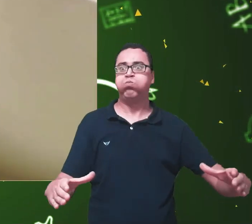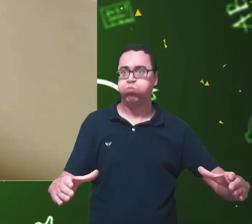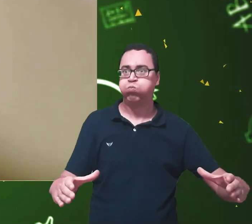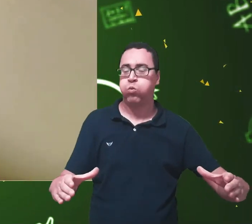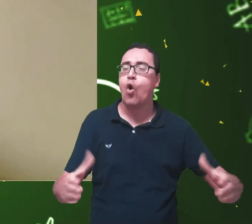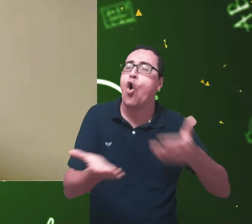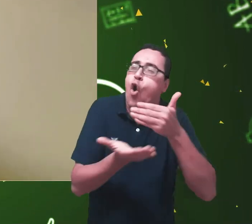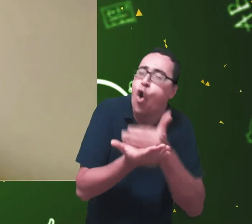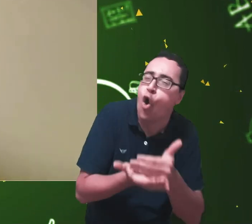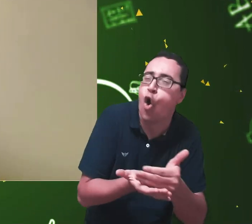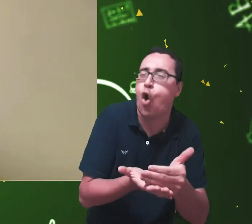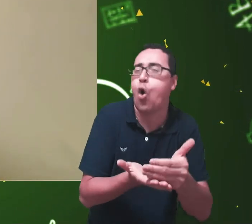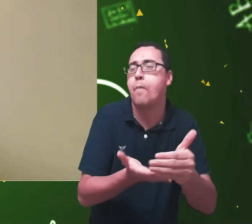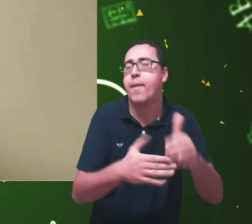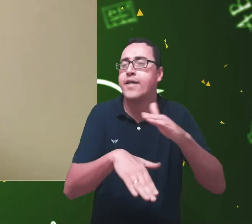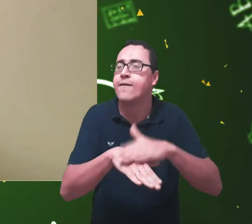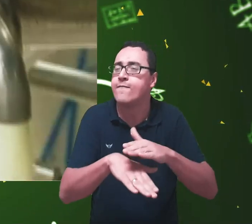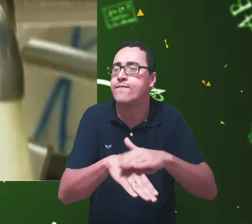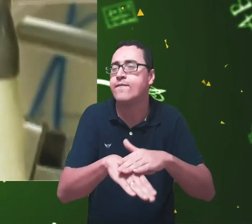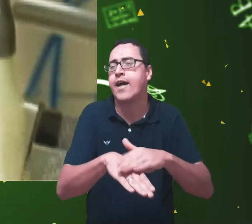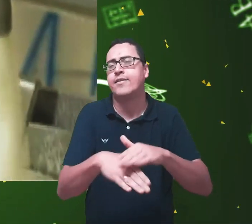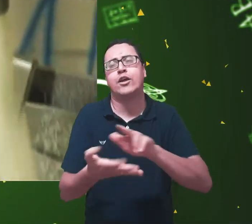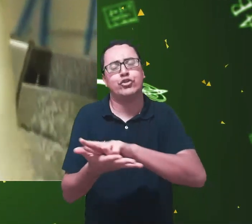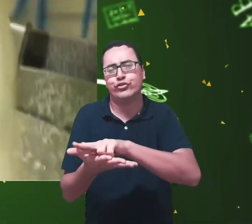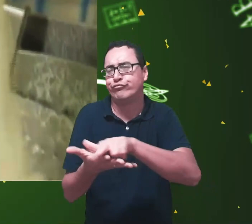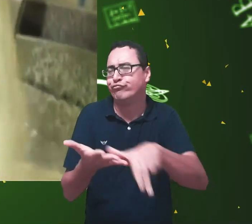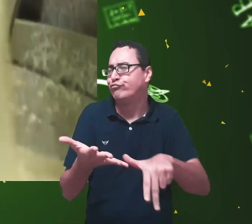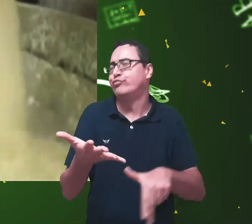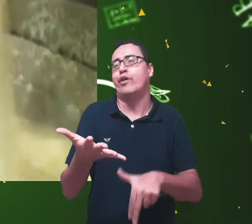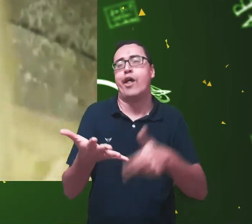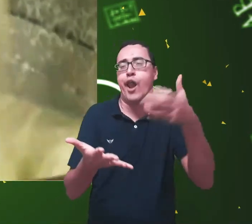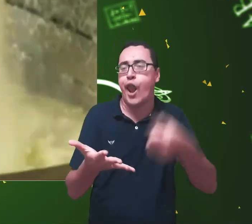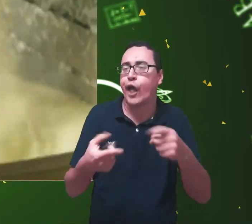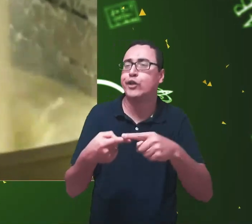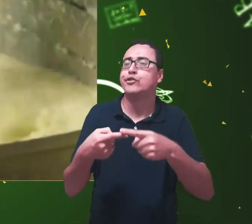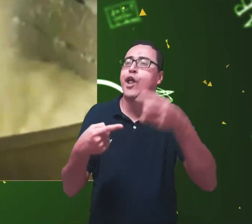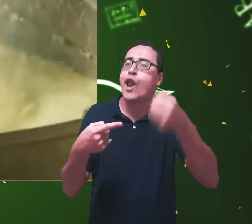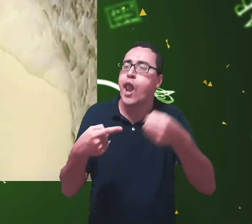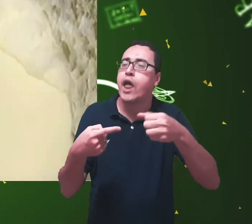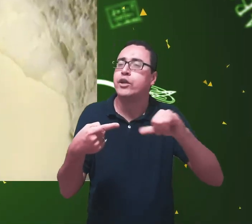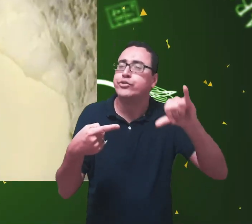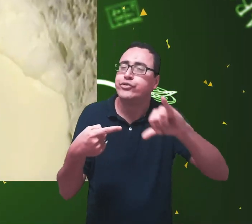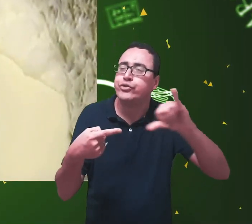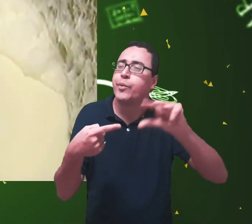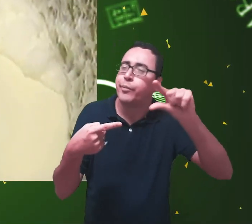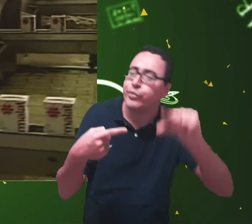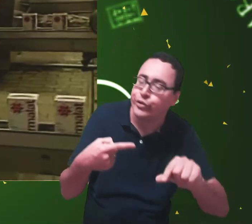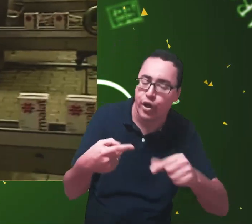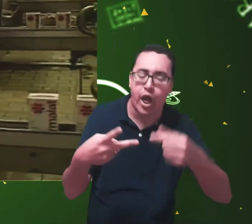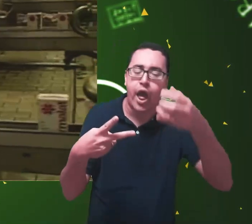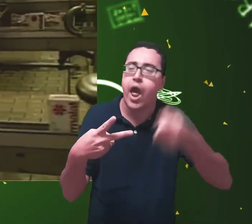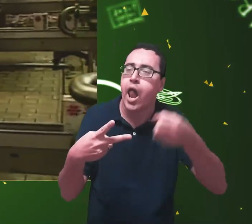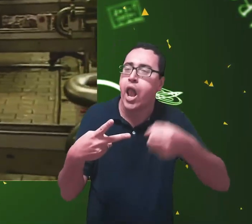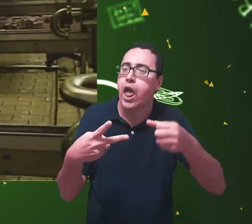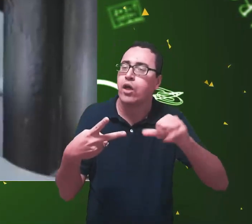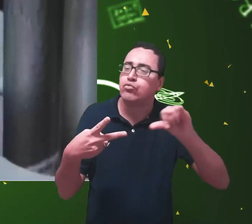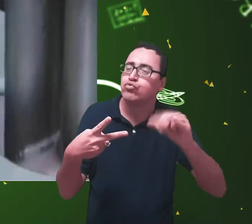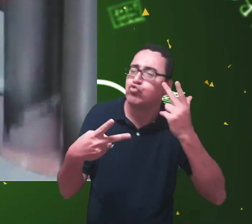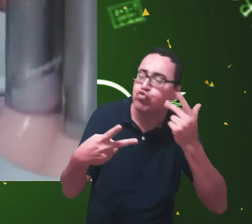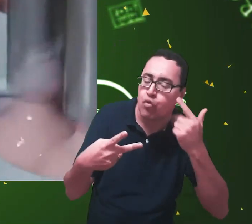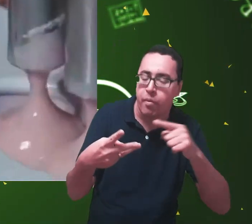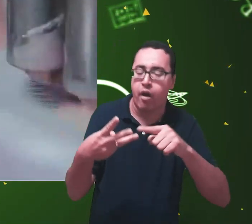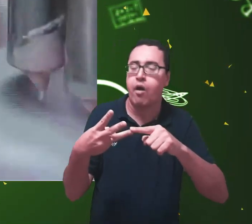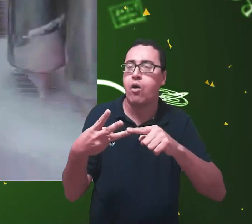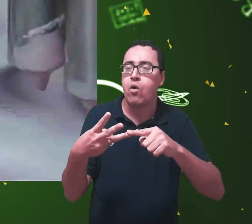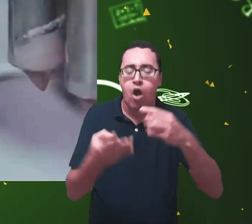Aí começa a produção dos mais diversos tipos de leites: desnatado, integral e longa-vida.